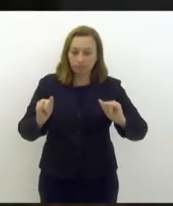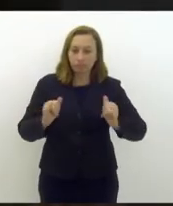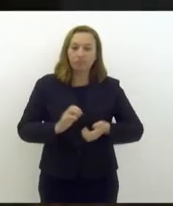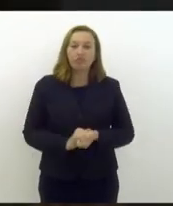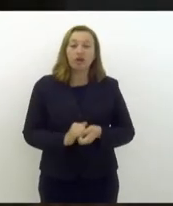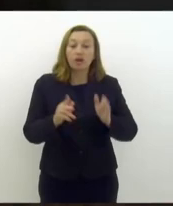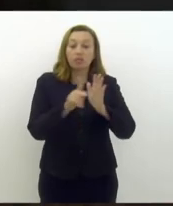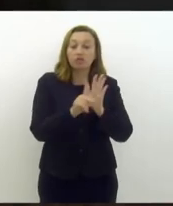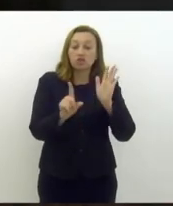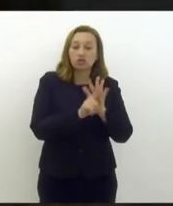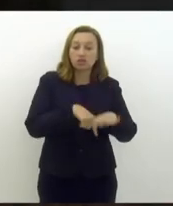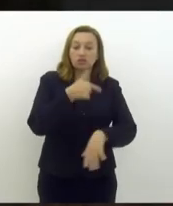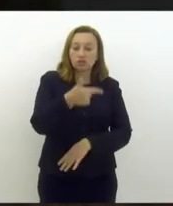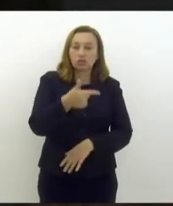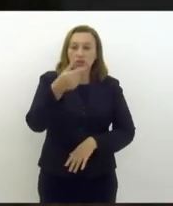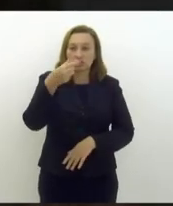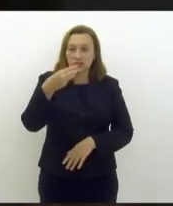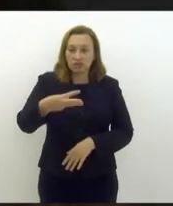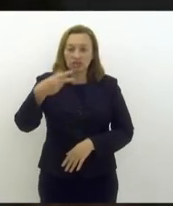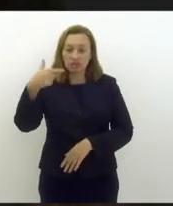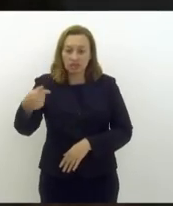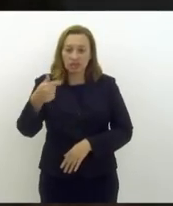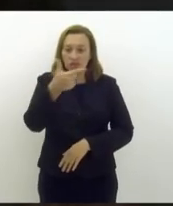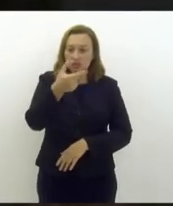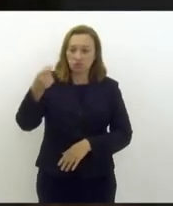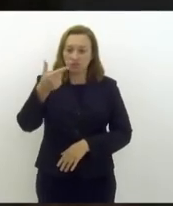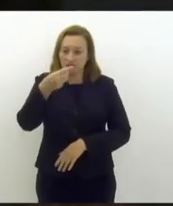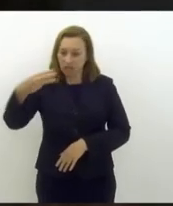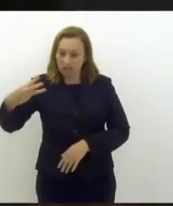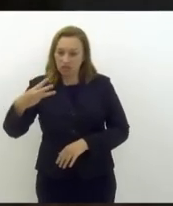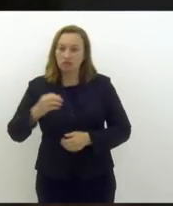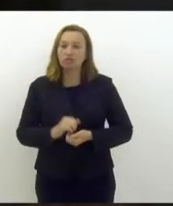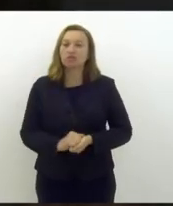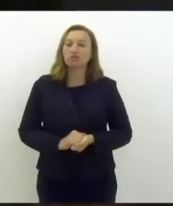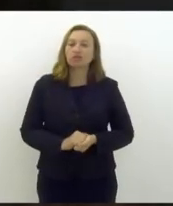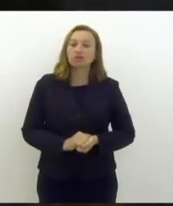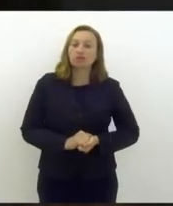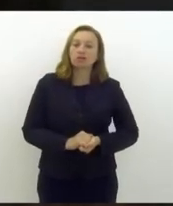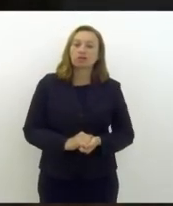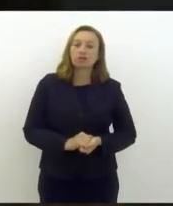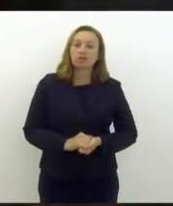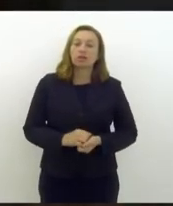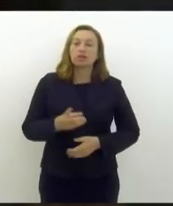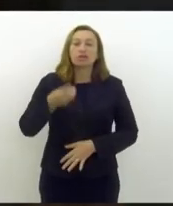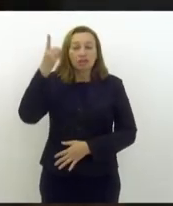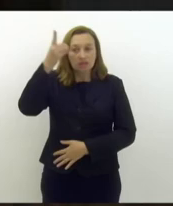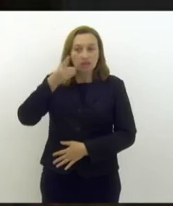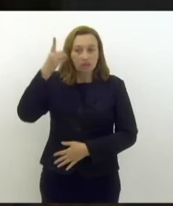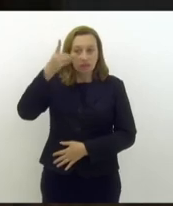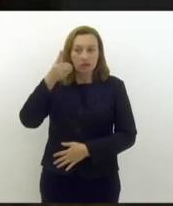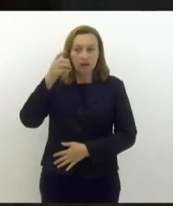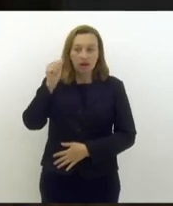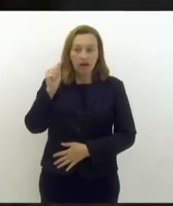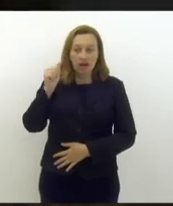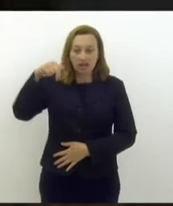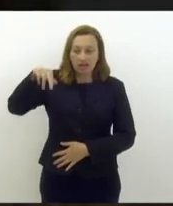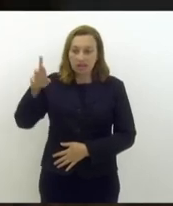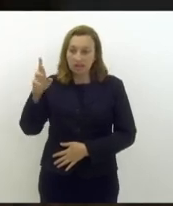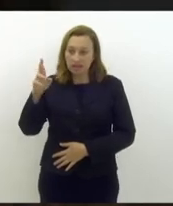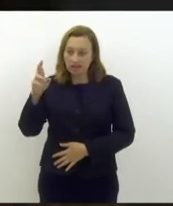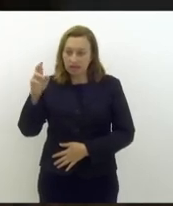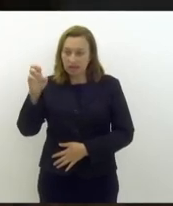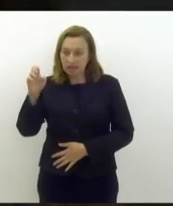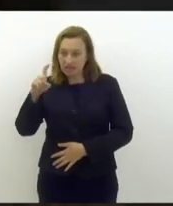projeto de lei número 237 2023 de autoria do deputado Andrézinho Ceciliano